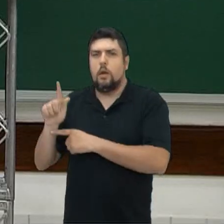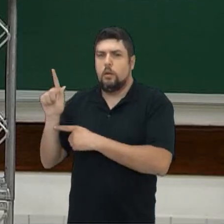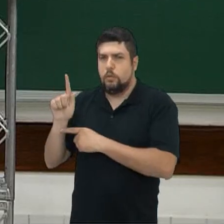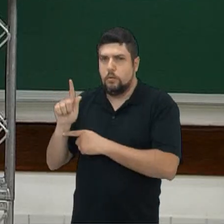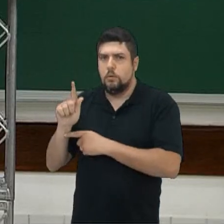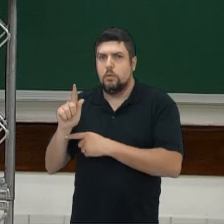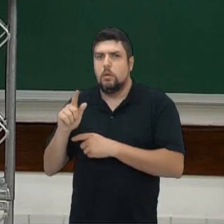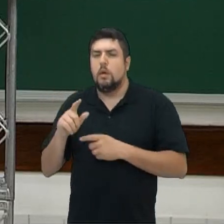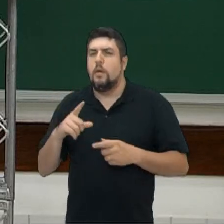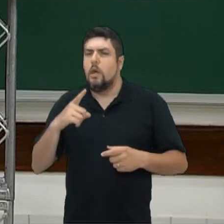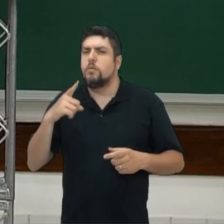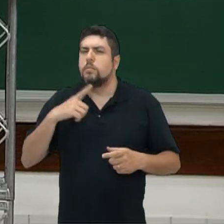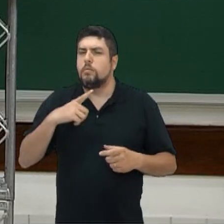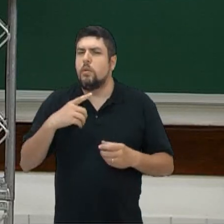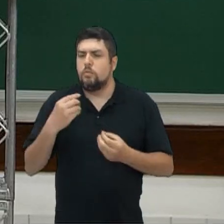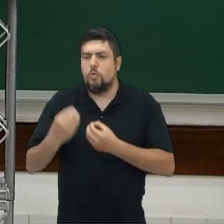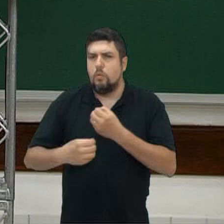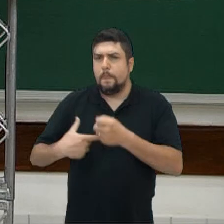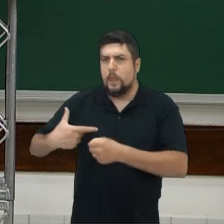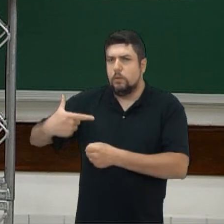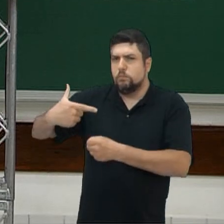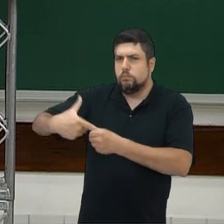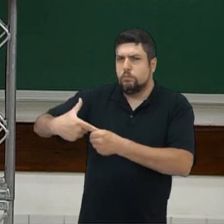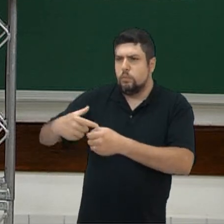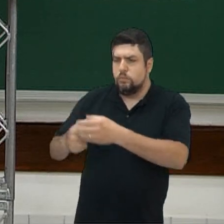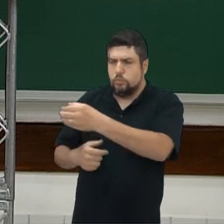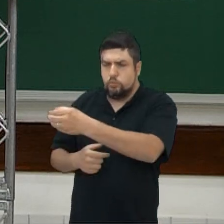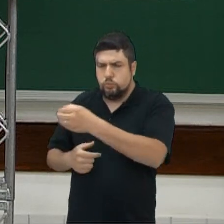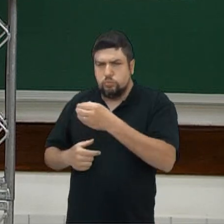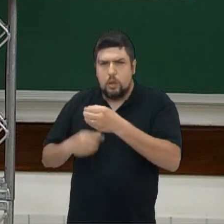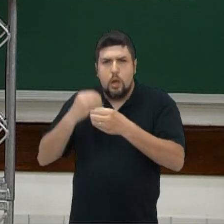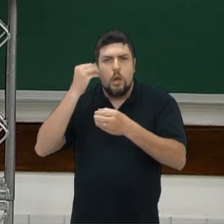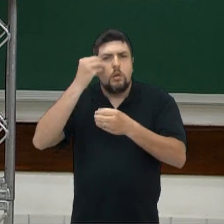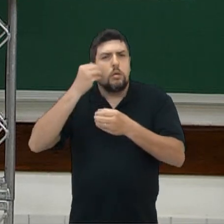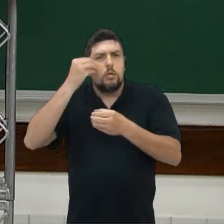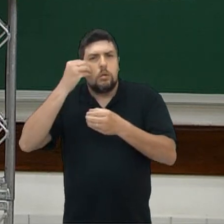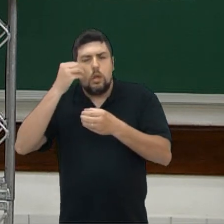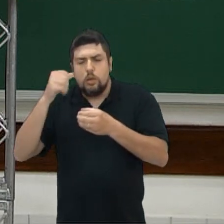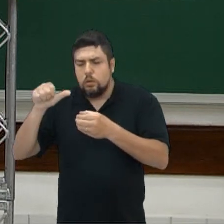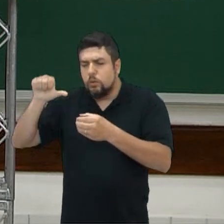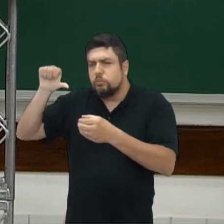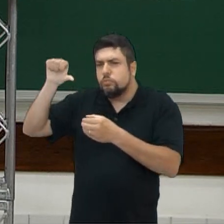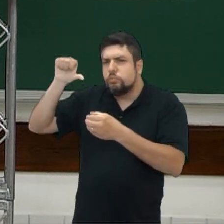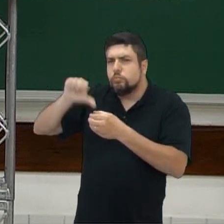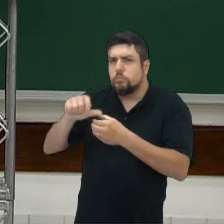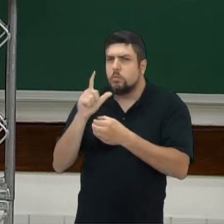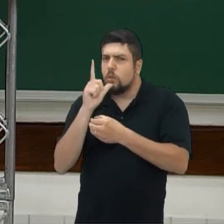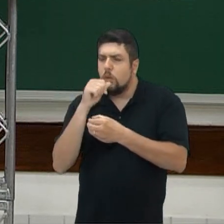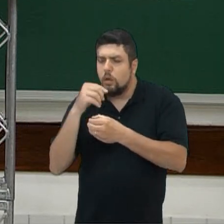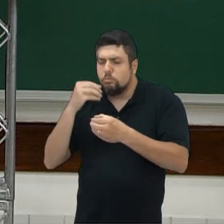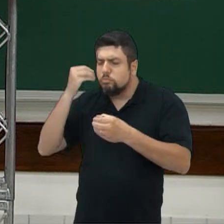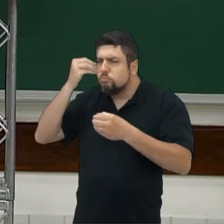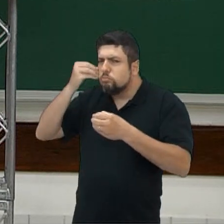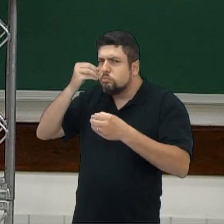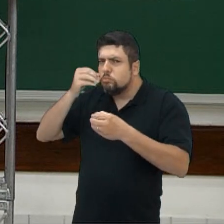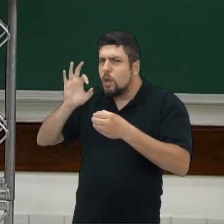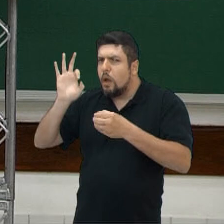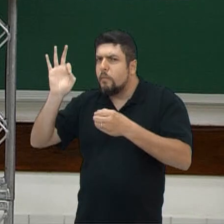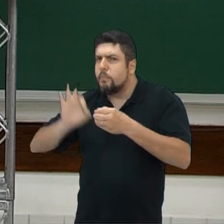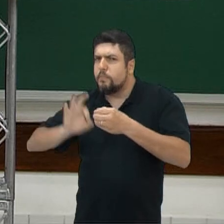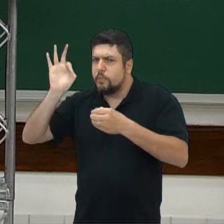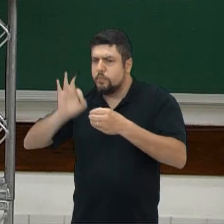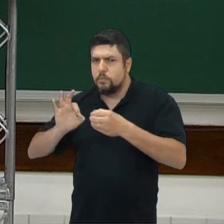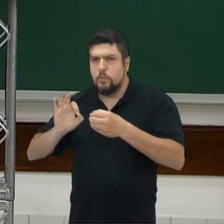teste para ver se a gasolina ela está adulterada, né? Existe uma porcentagem permitida de álcool que pode ter